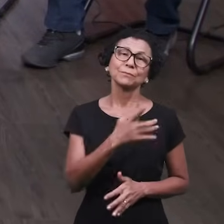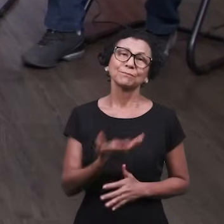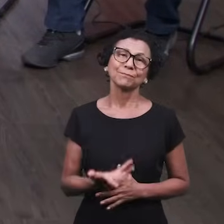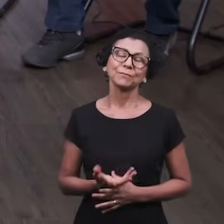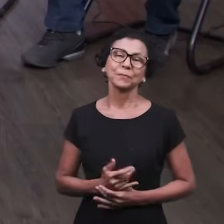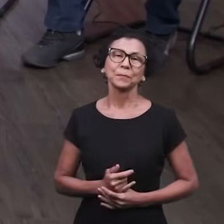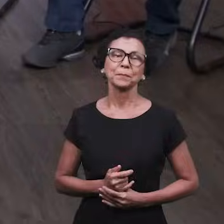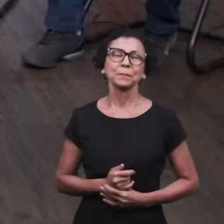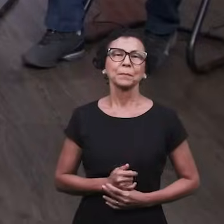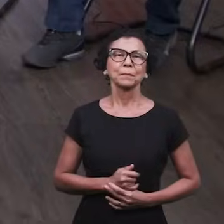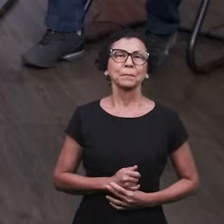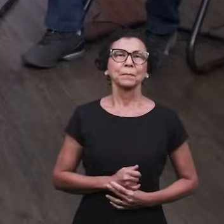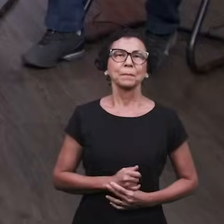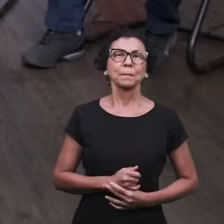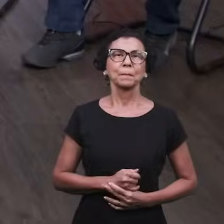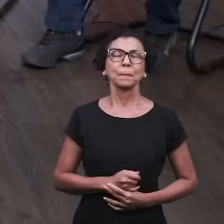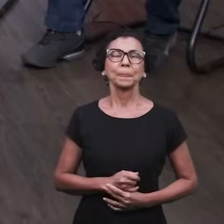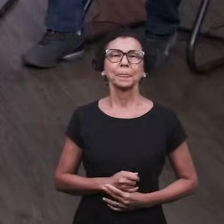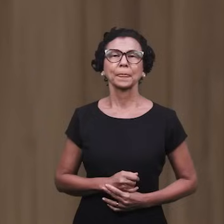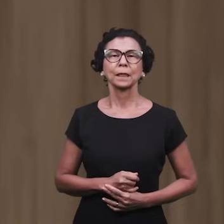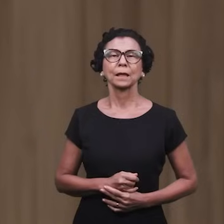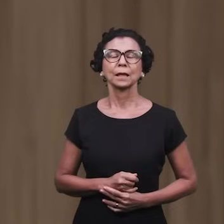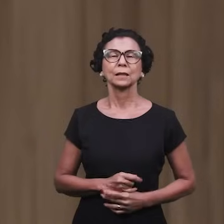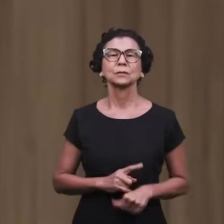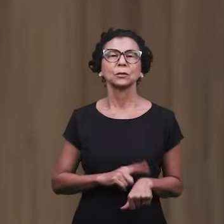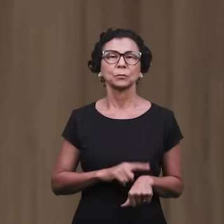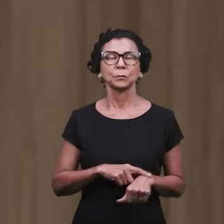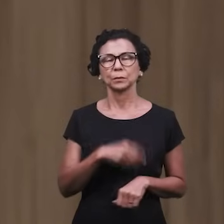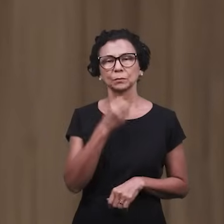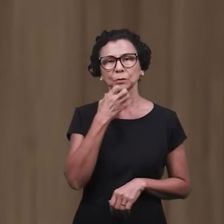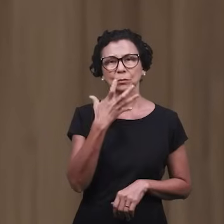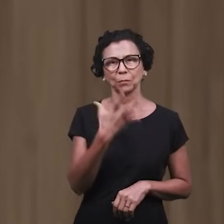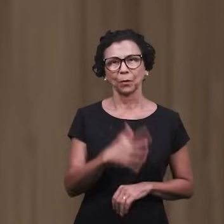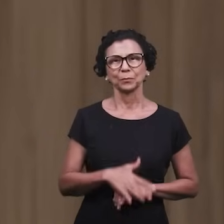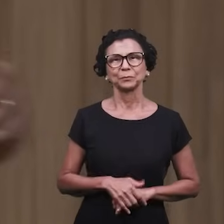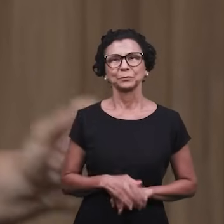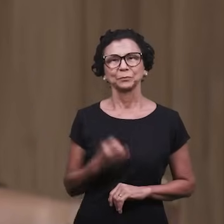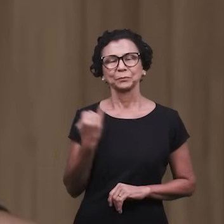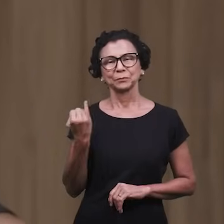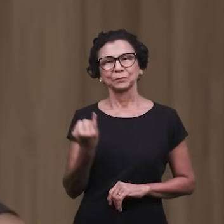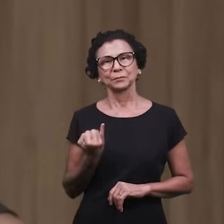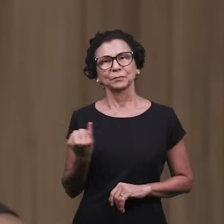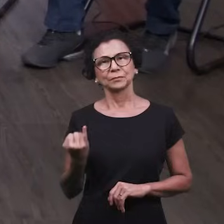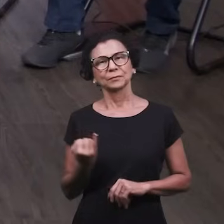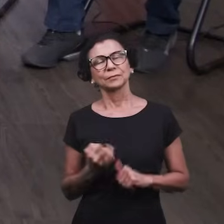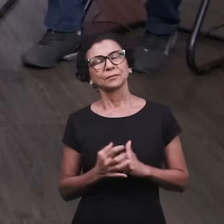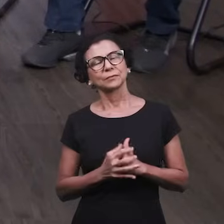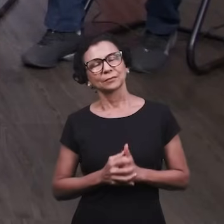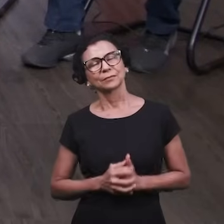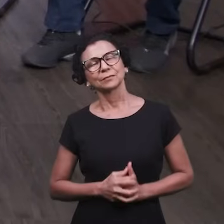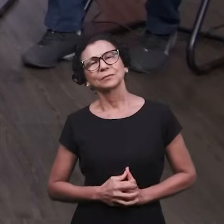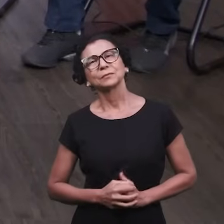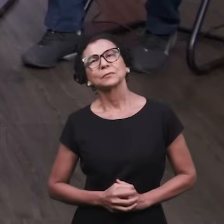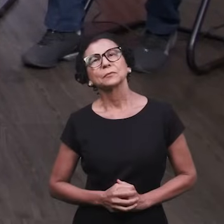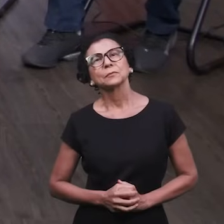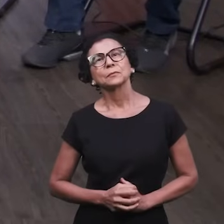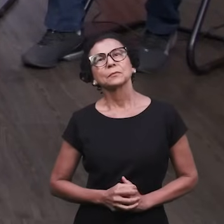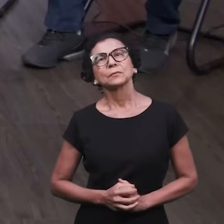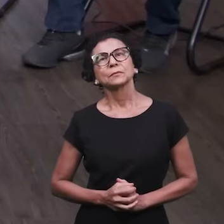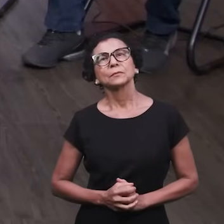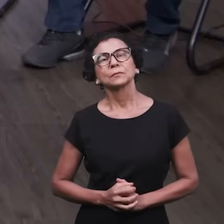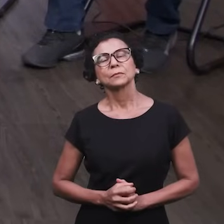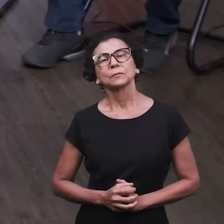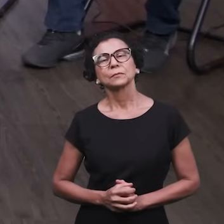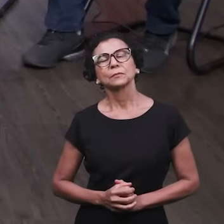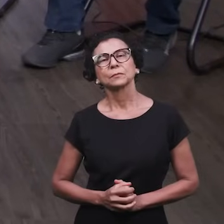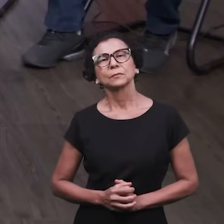Infelizmente, mas aquele momento que nós tivemos ali no estúdio foi muito bom, muito valioso. Amém. E a gente estava falando